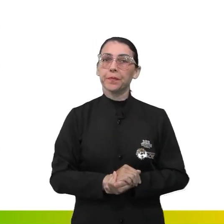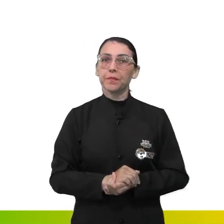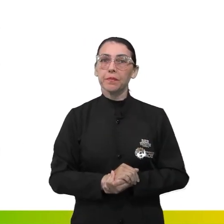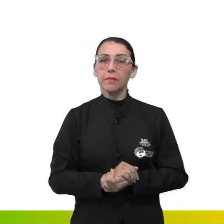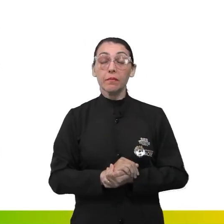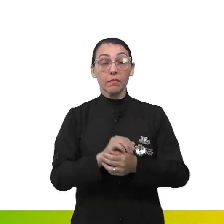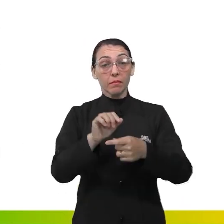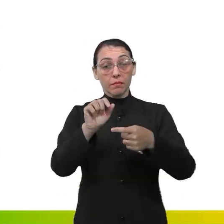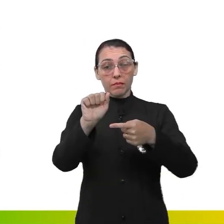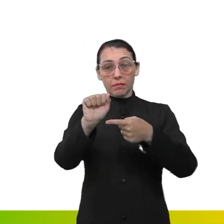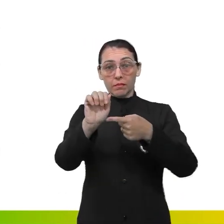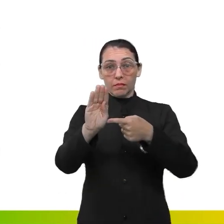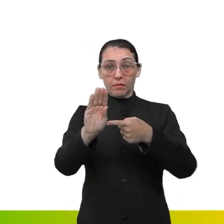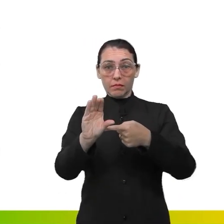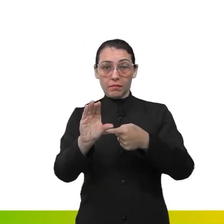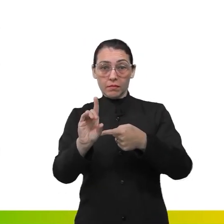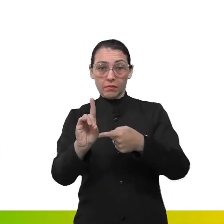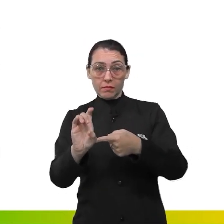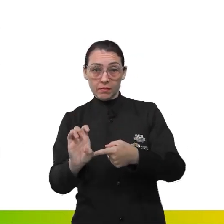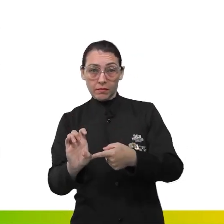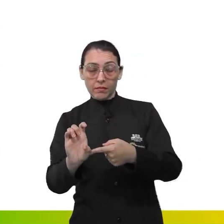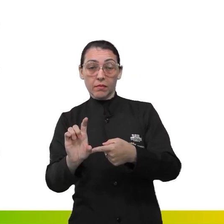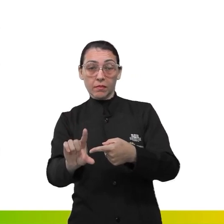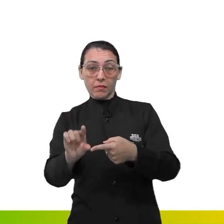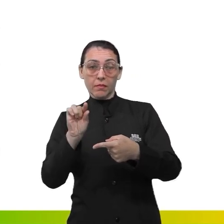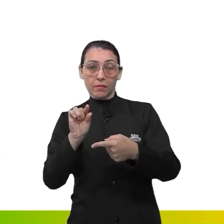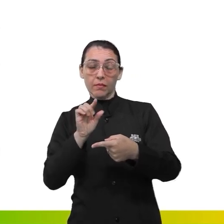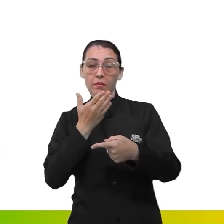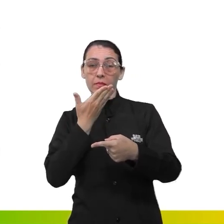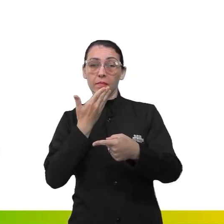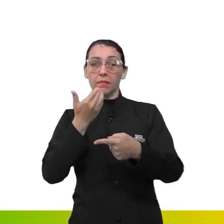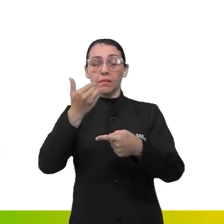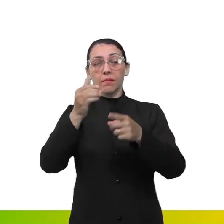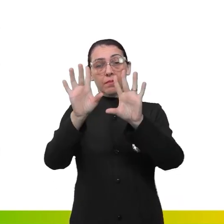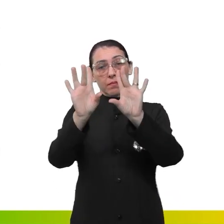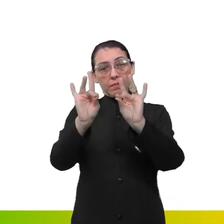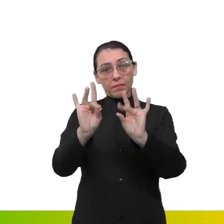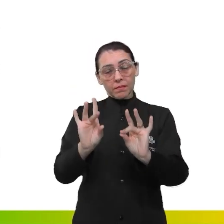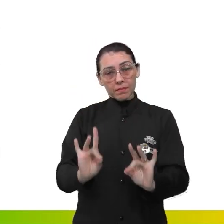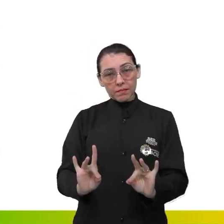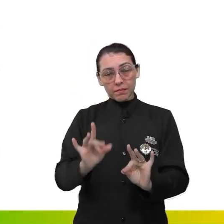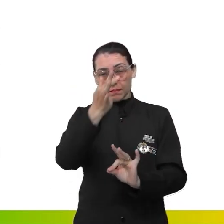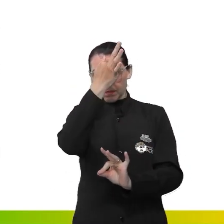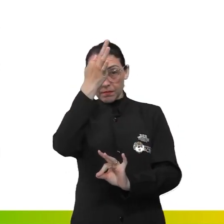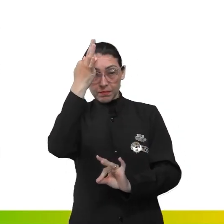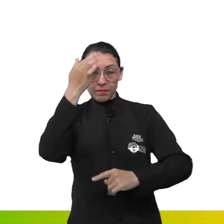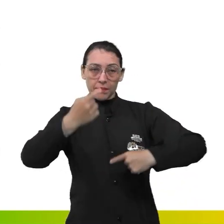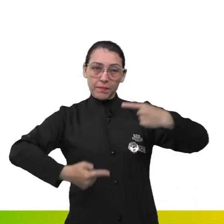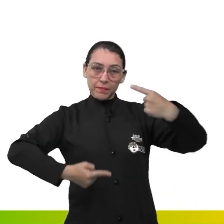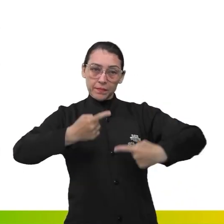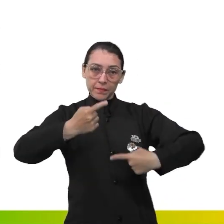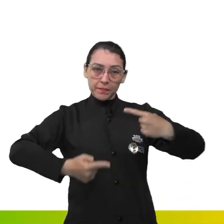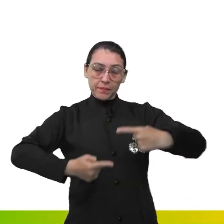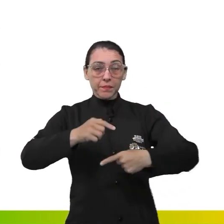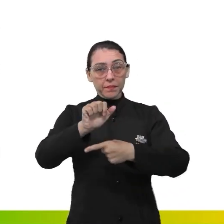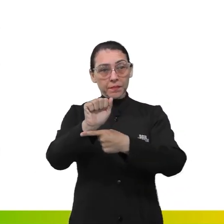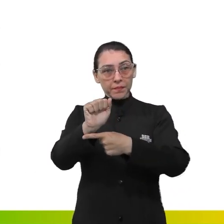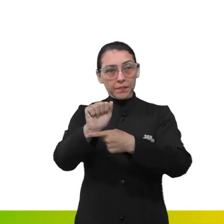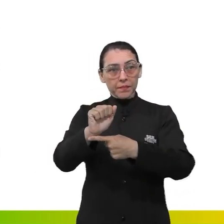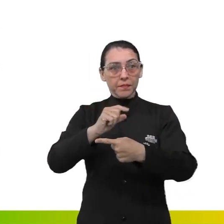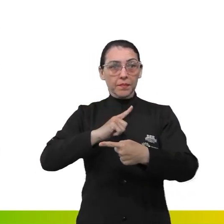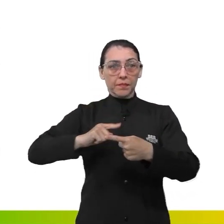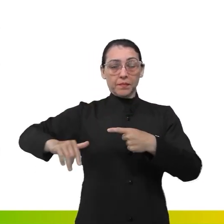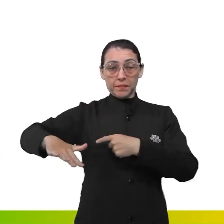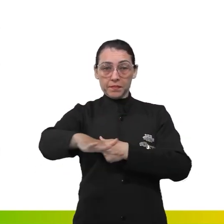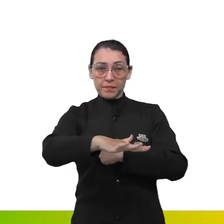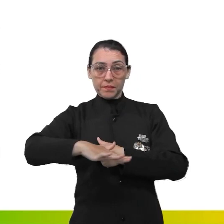Das alternativas abaixo, assinale a que melhor descreve a filosofia política. Então, na letra A, nós temos